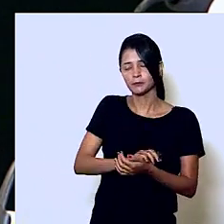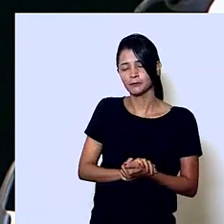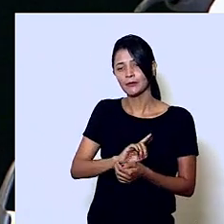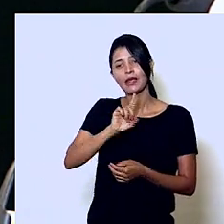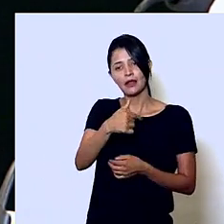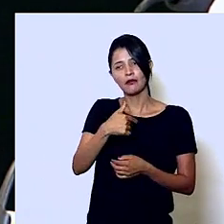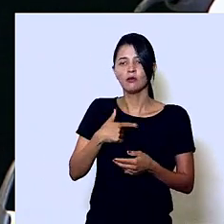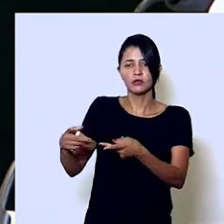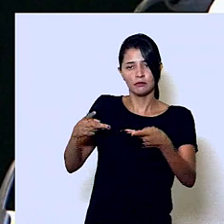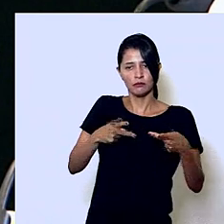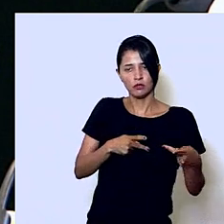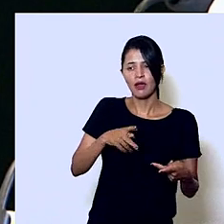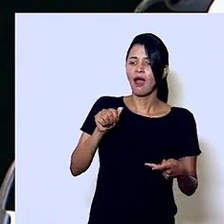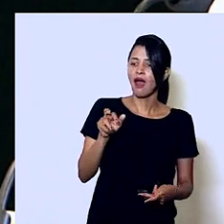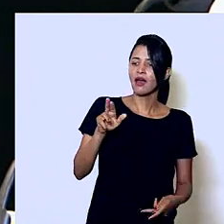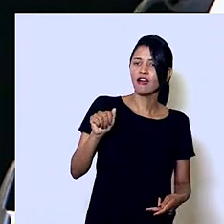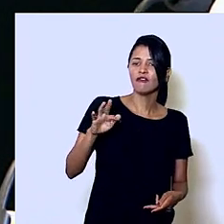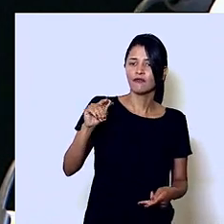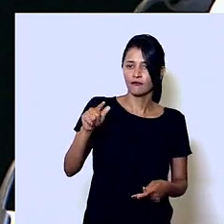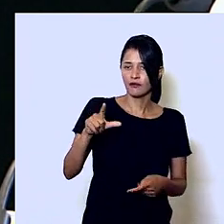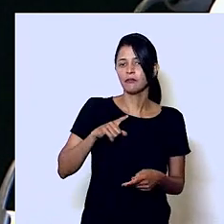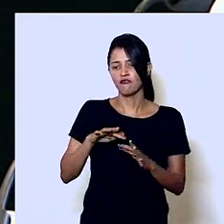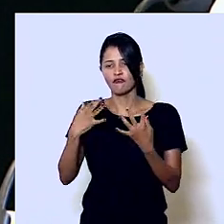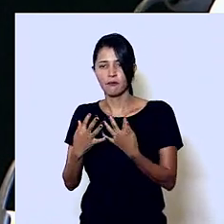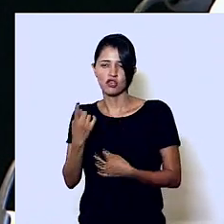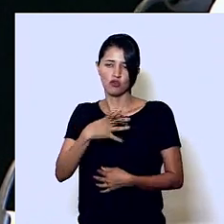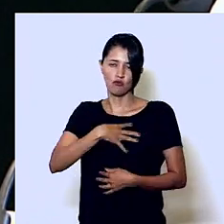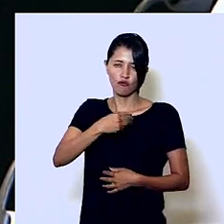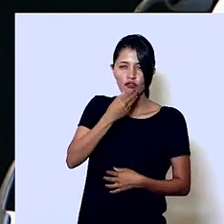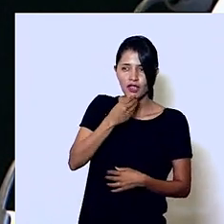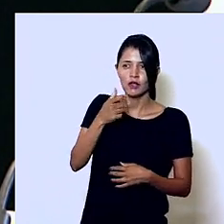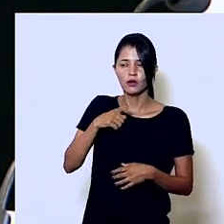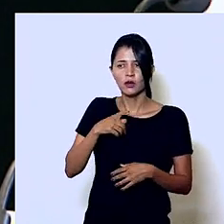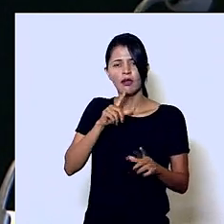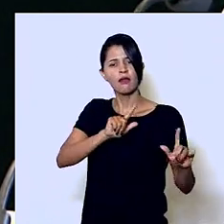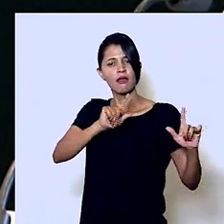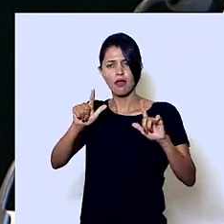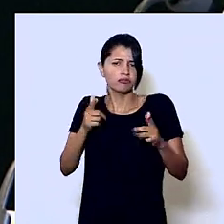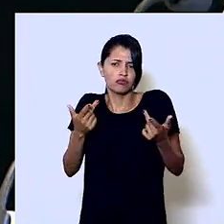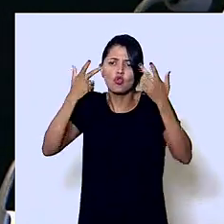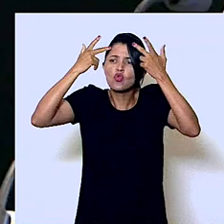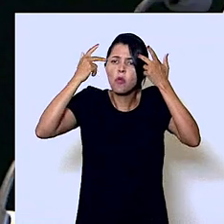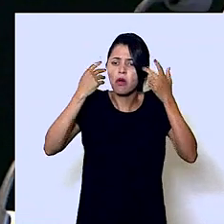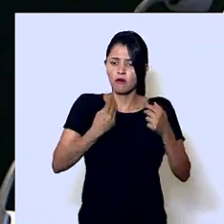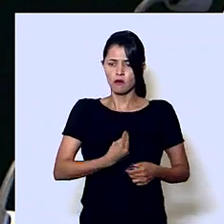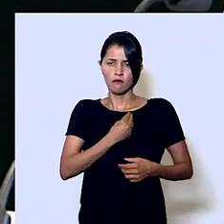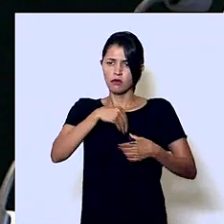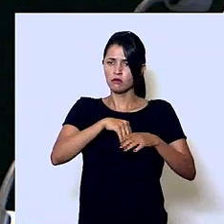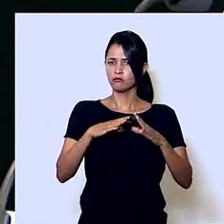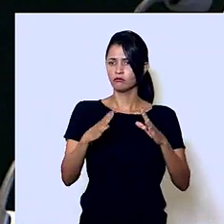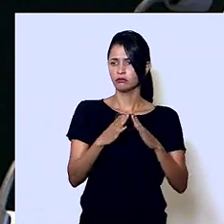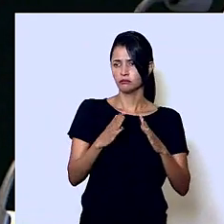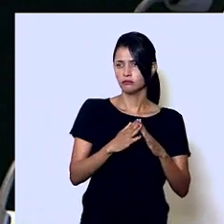sua esposa, tinha um filho, era uma cena totalmente doméstica. Nos recebeu numa casa normal, poderia